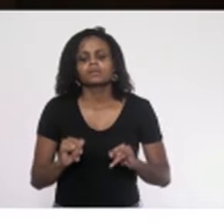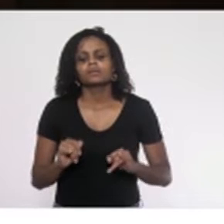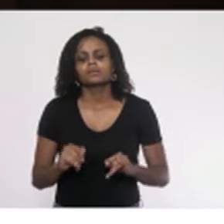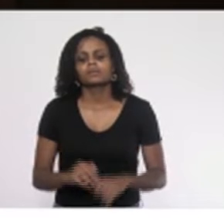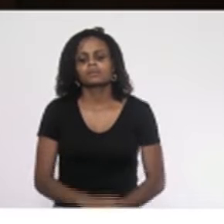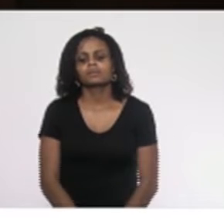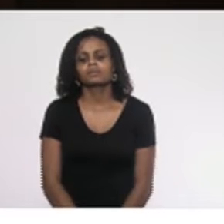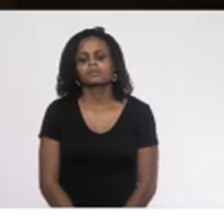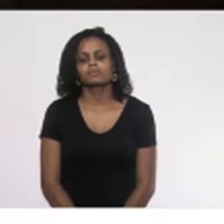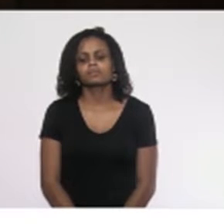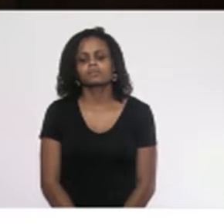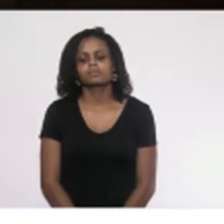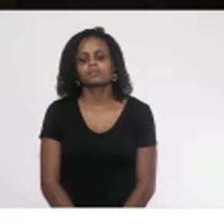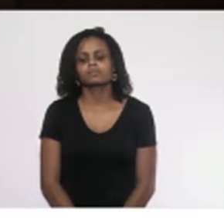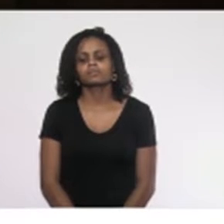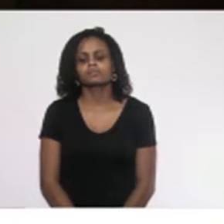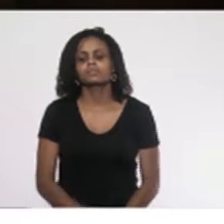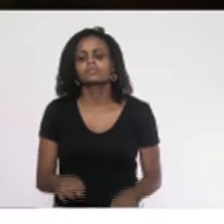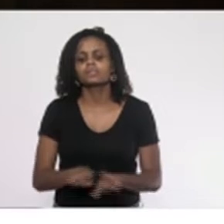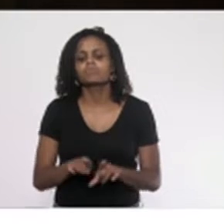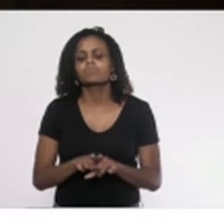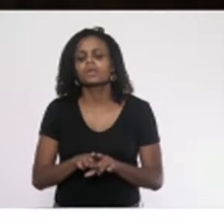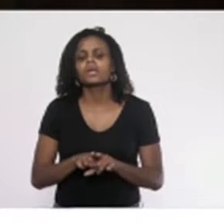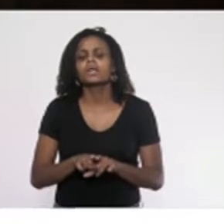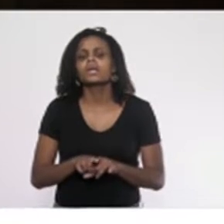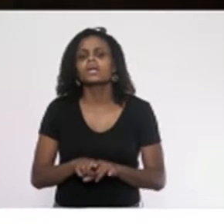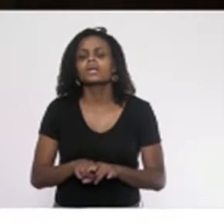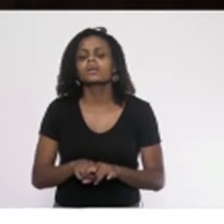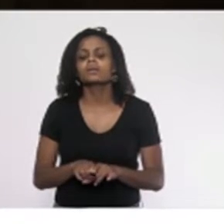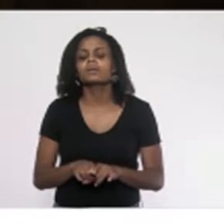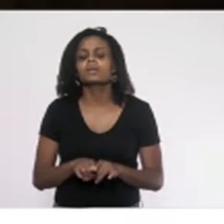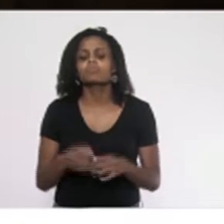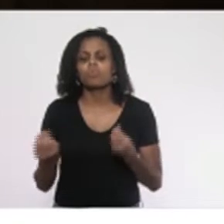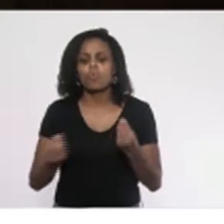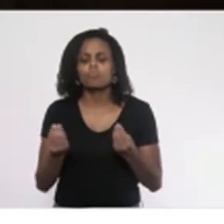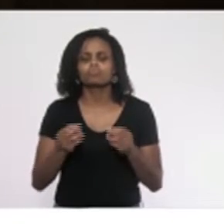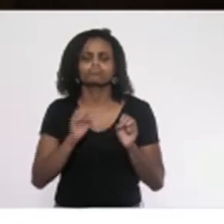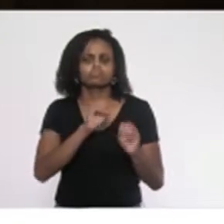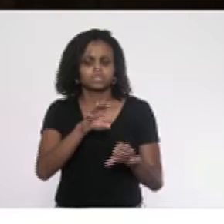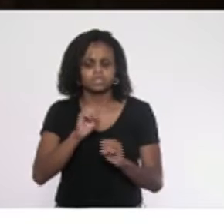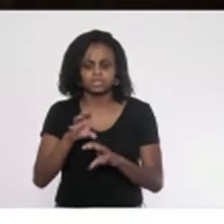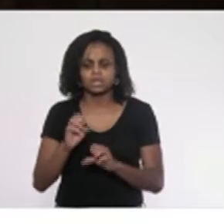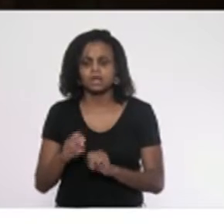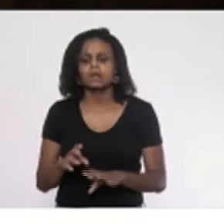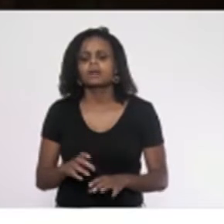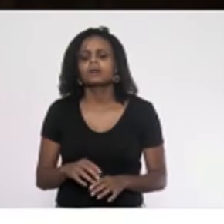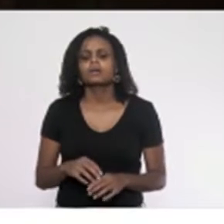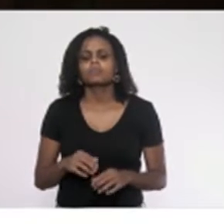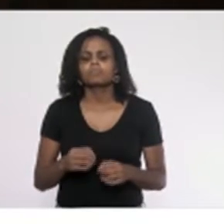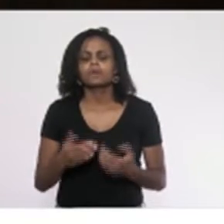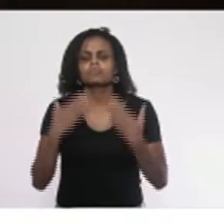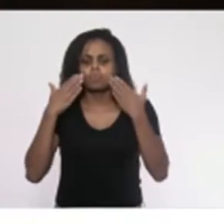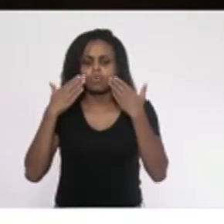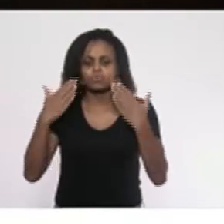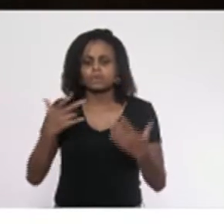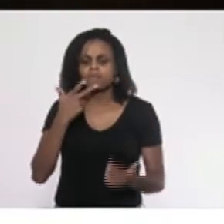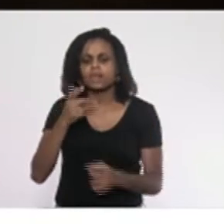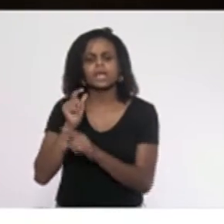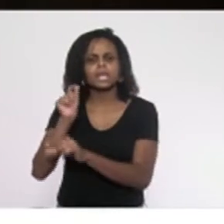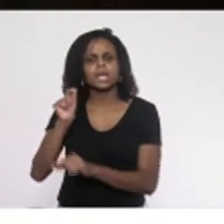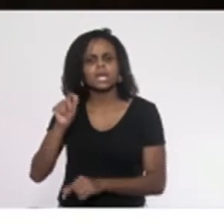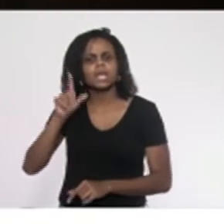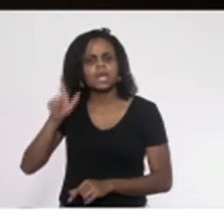até pelo caráter pedagógico, como bem destacou o deputado Luiz Paulo, para expor realmente o devedor, para